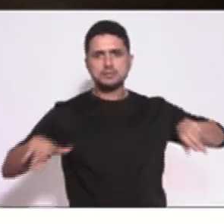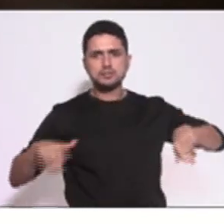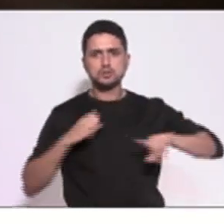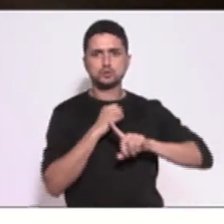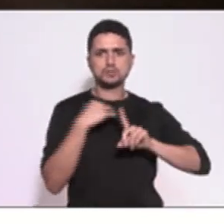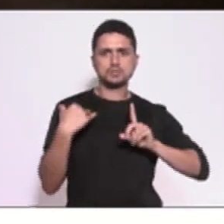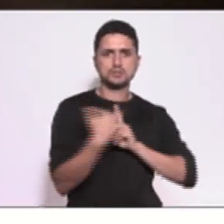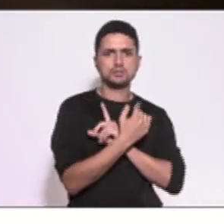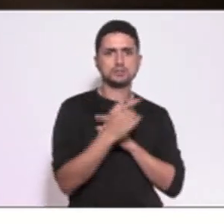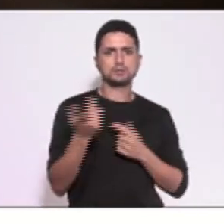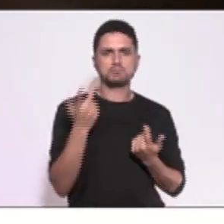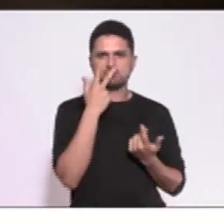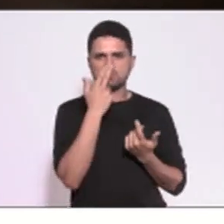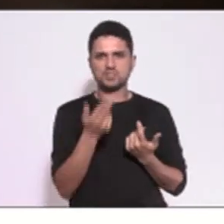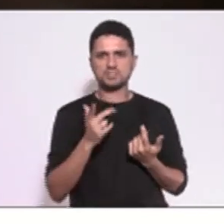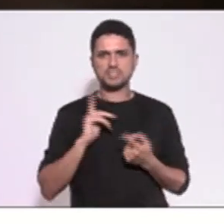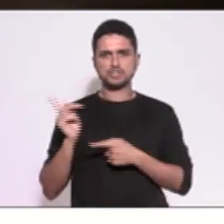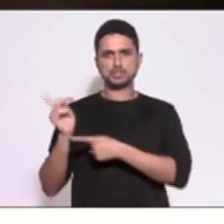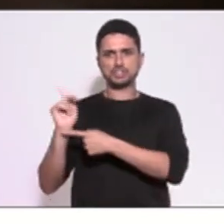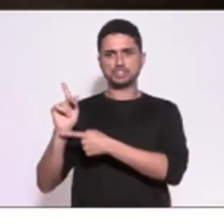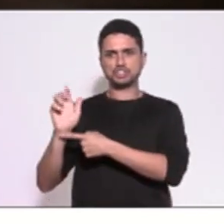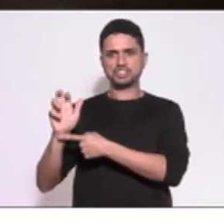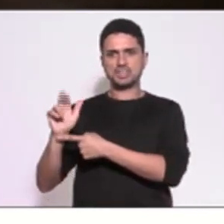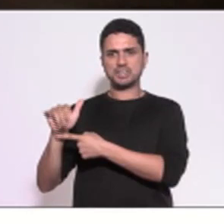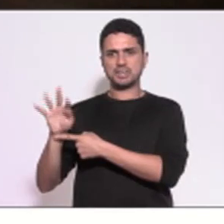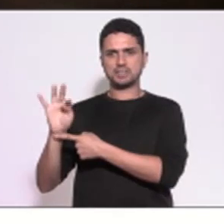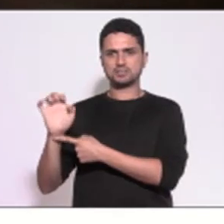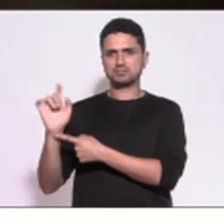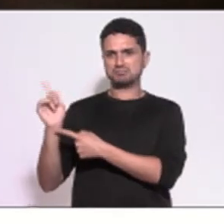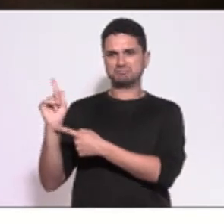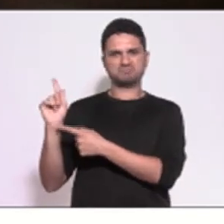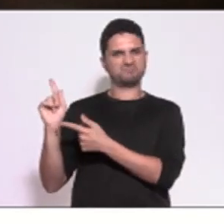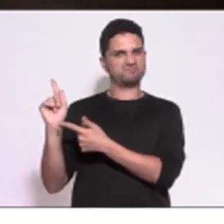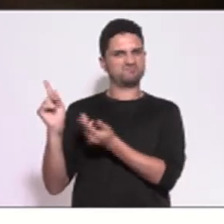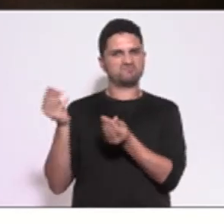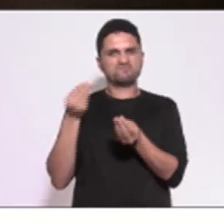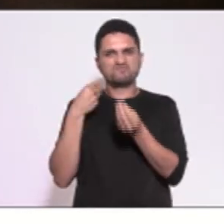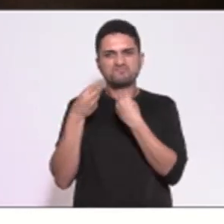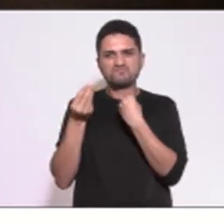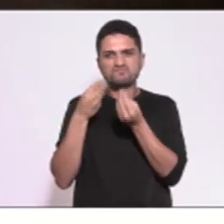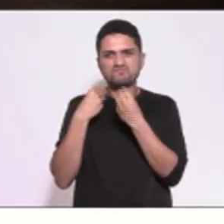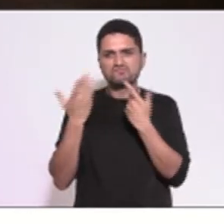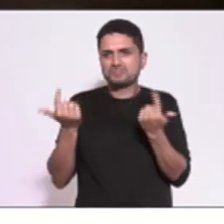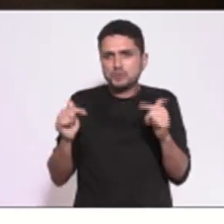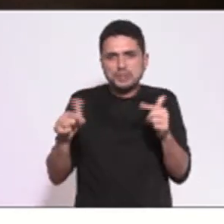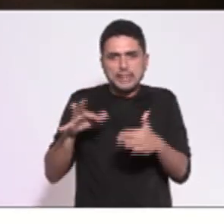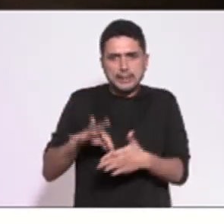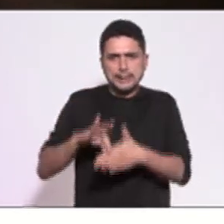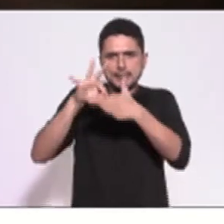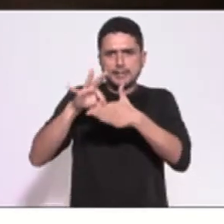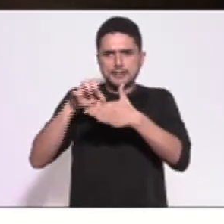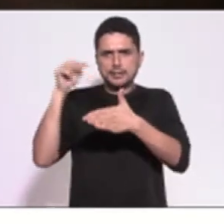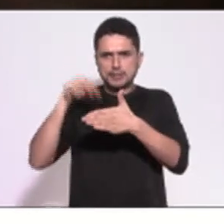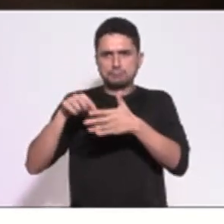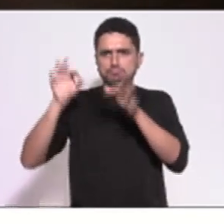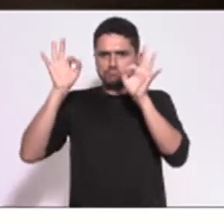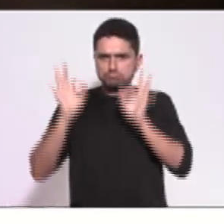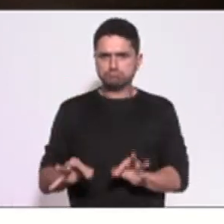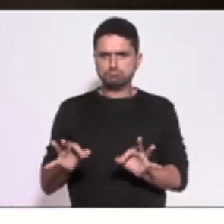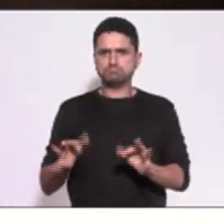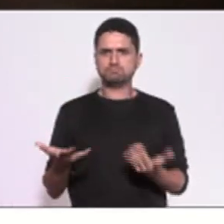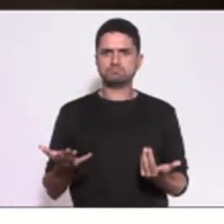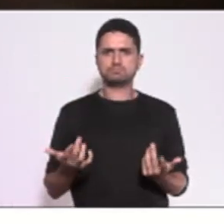estão formando gerentes, não líderes, está formando gerentes para a conformidade e para a rotina,